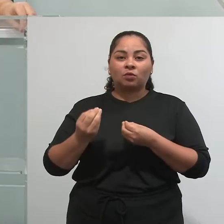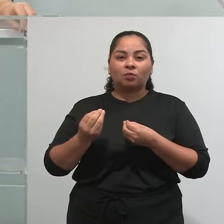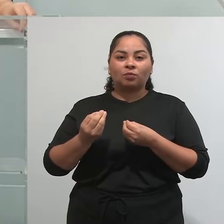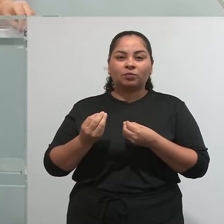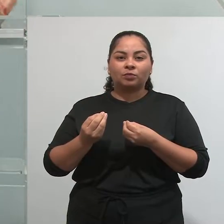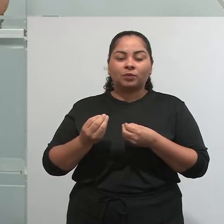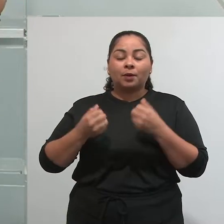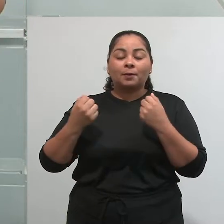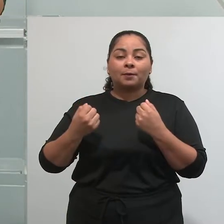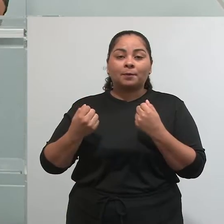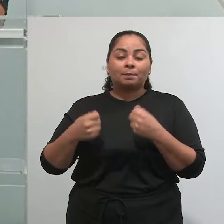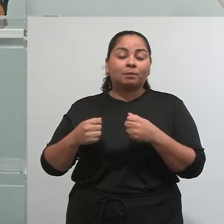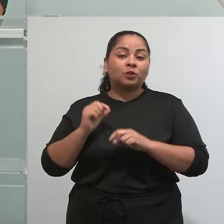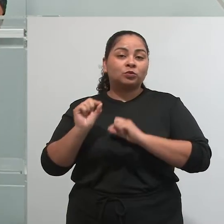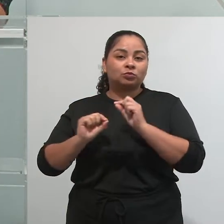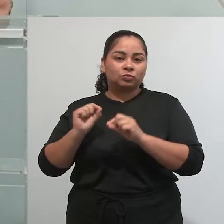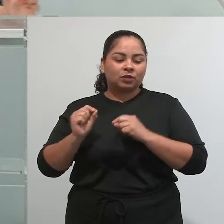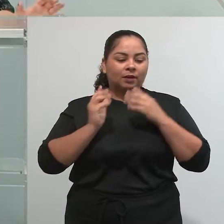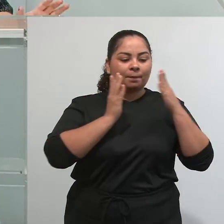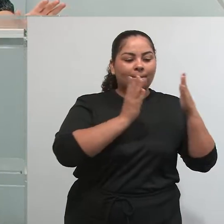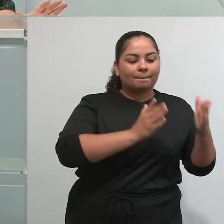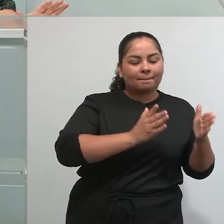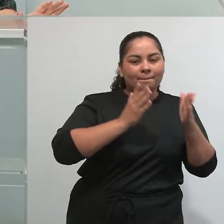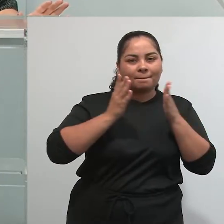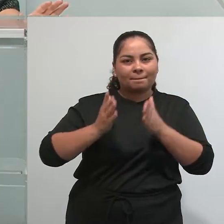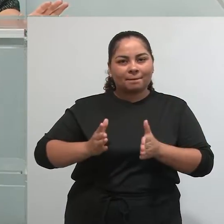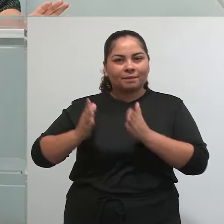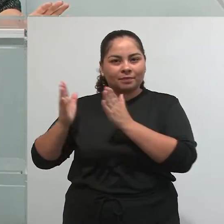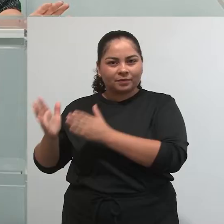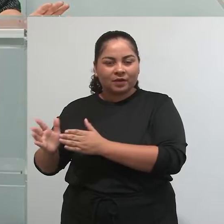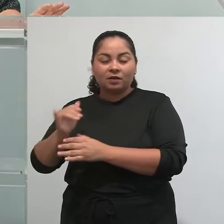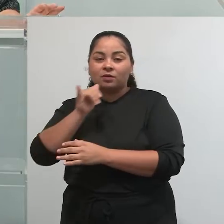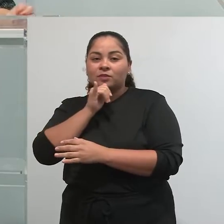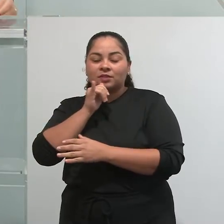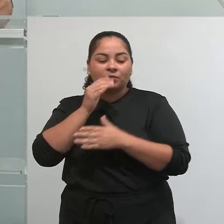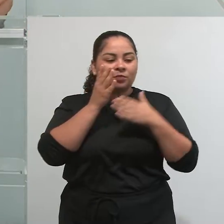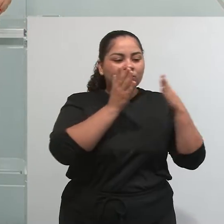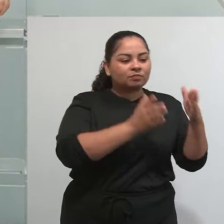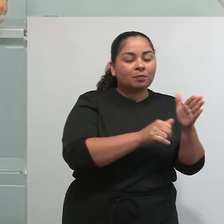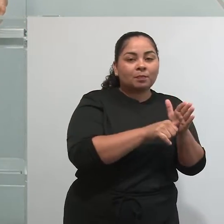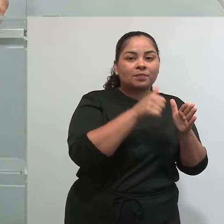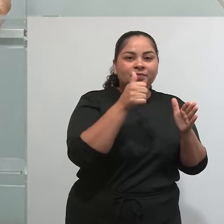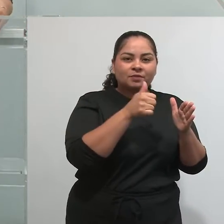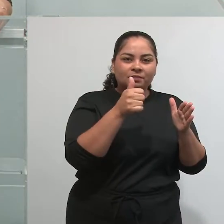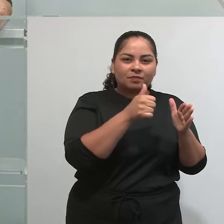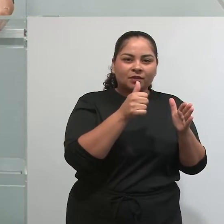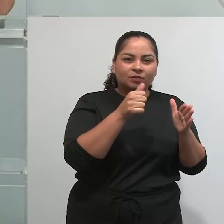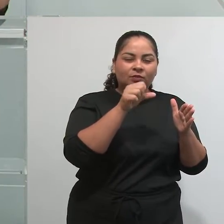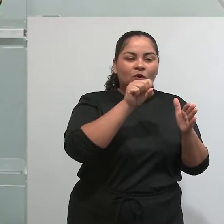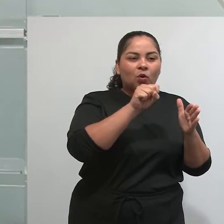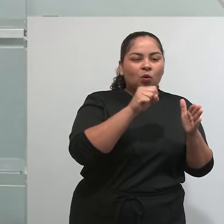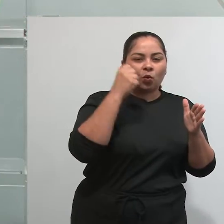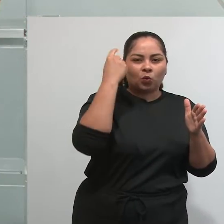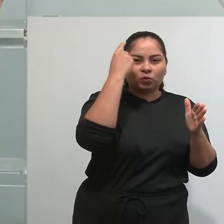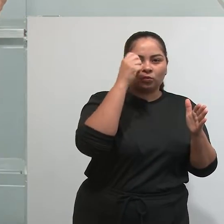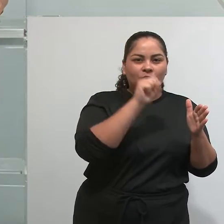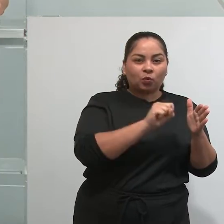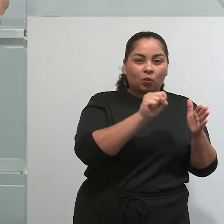passo. Vamos supor que você vai começar uma atividade às 8 horas da manhã. Então, 8 horas da manhã a